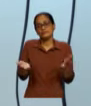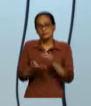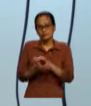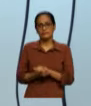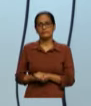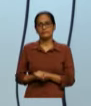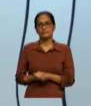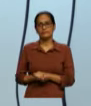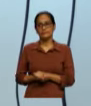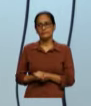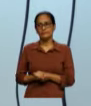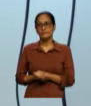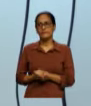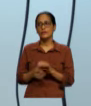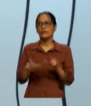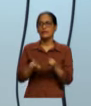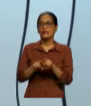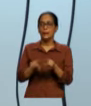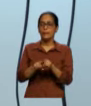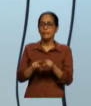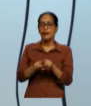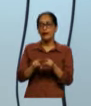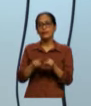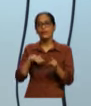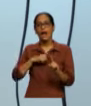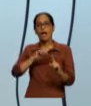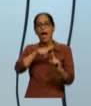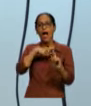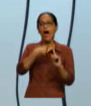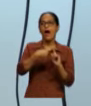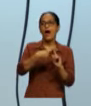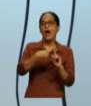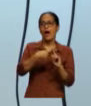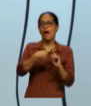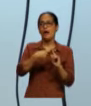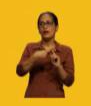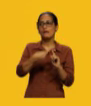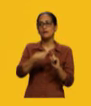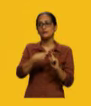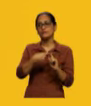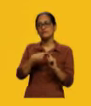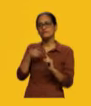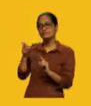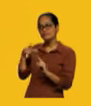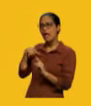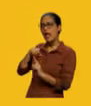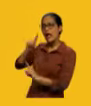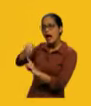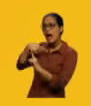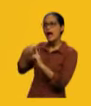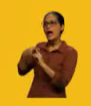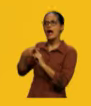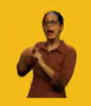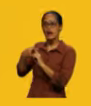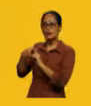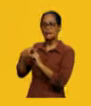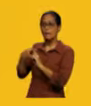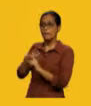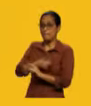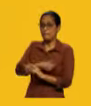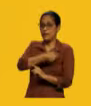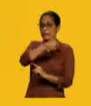e aditivo, que é o número com a adição. Então, eu primeiro